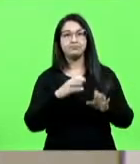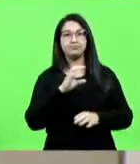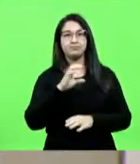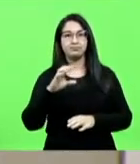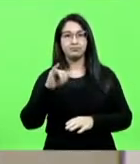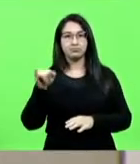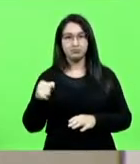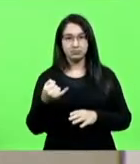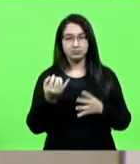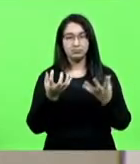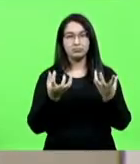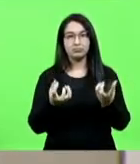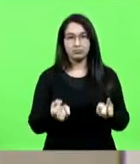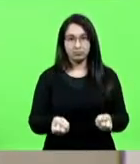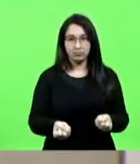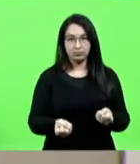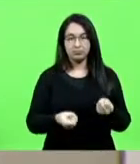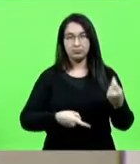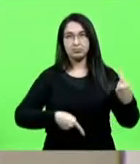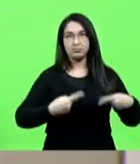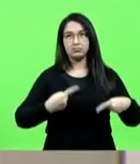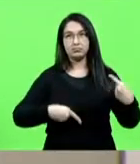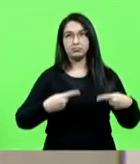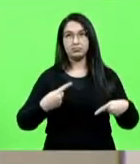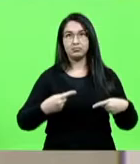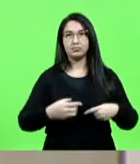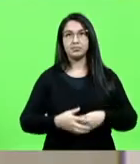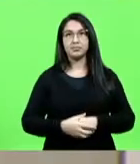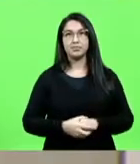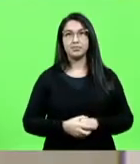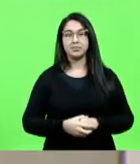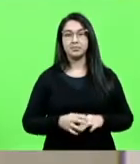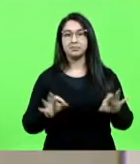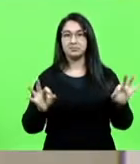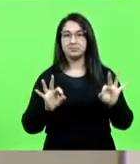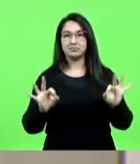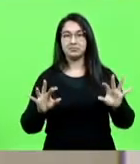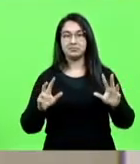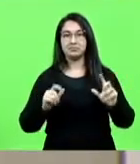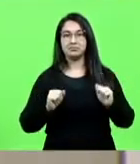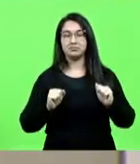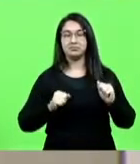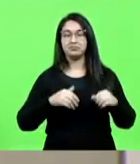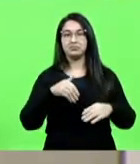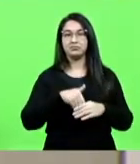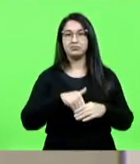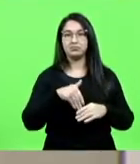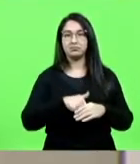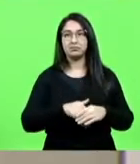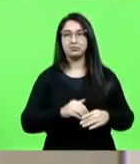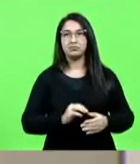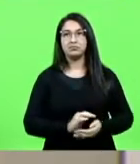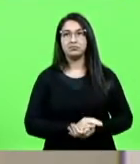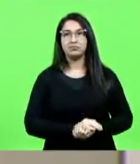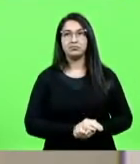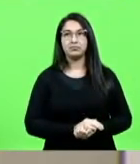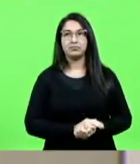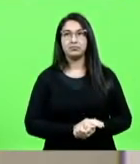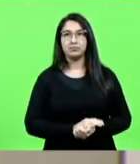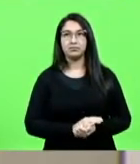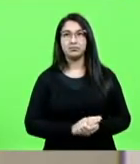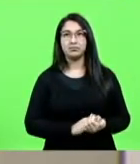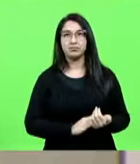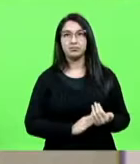é pela admissibilidade. Em discussão, não havendo quem queira discutir, é em votação. Deputados que aprovam, permaneçam como se encontram.